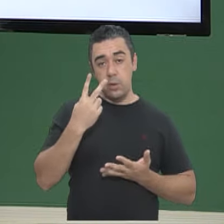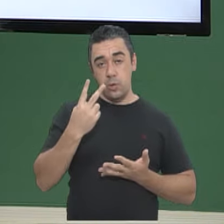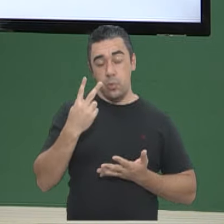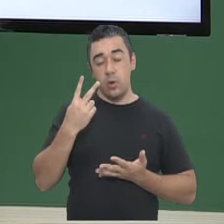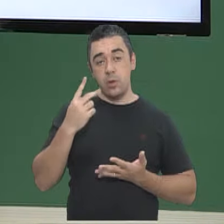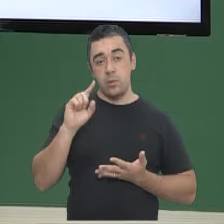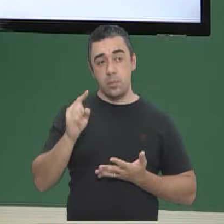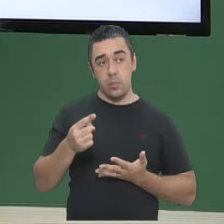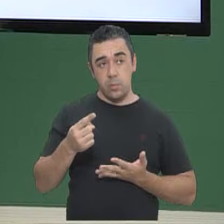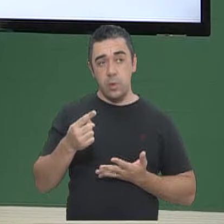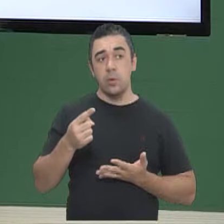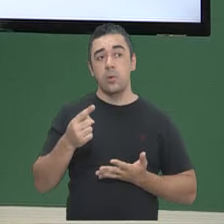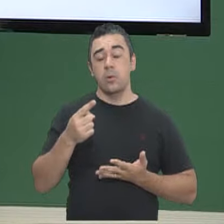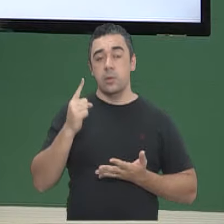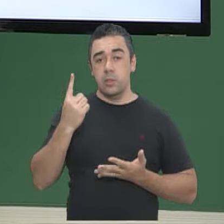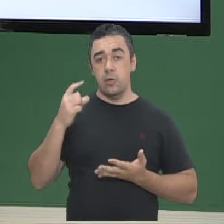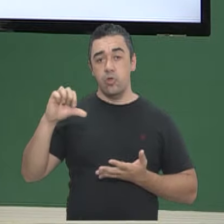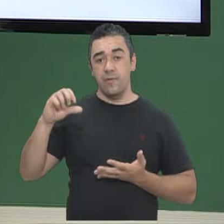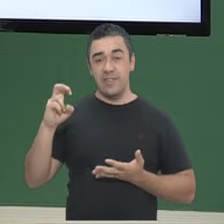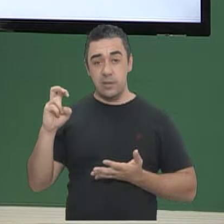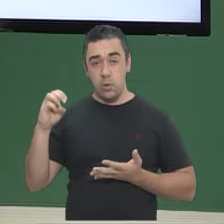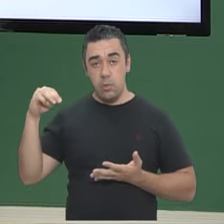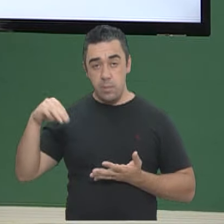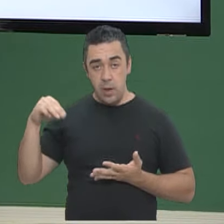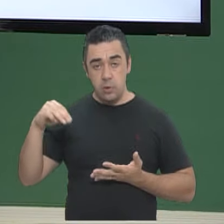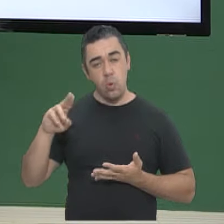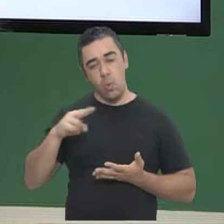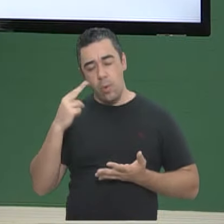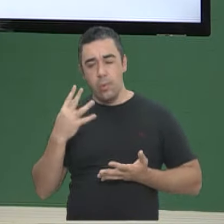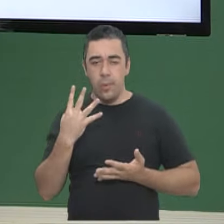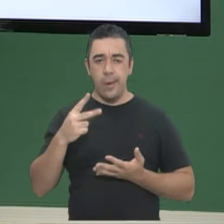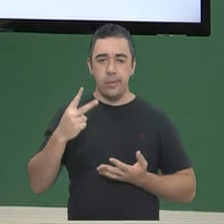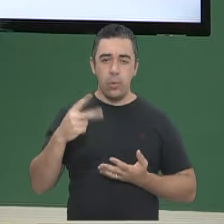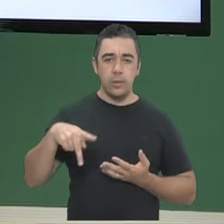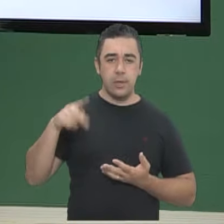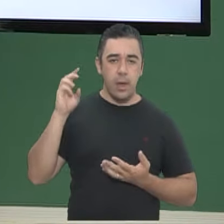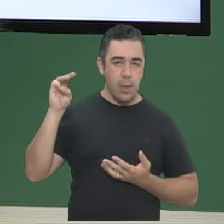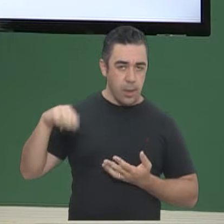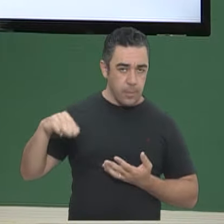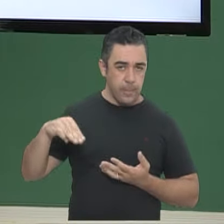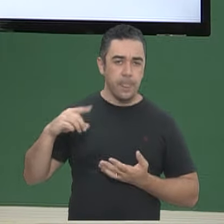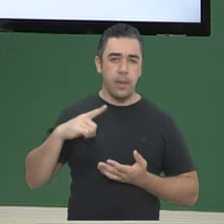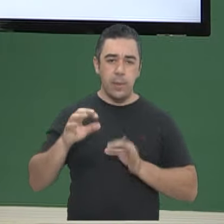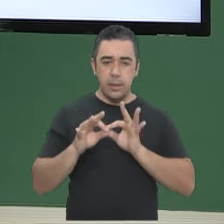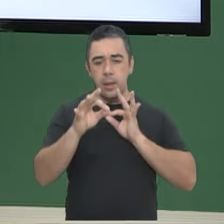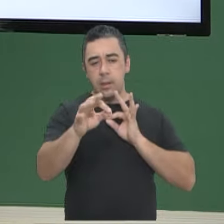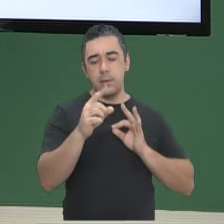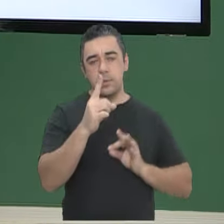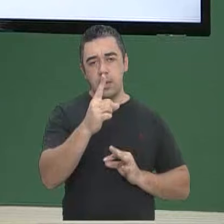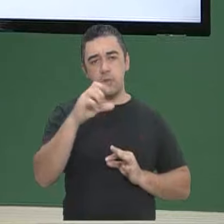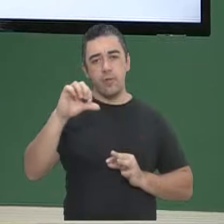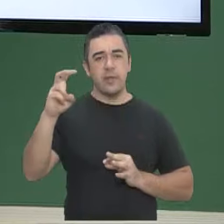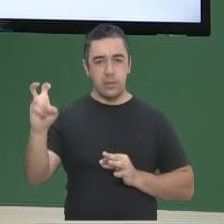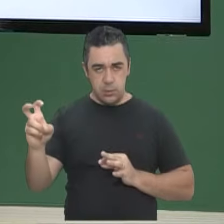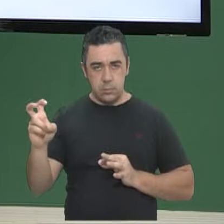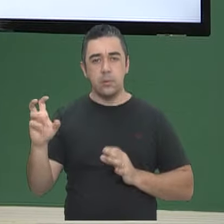42.195 metros, é a distância oficial, mais conhecido como 42 quilômetros, mas tem esses 195 metros aqui para completar.